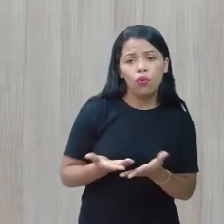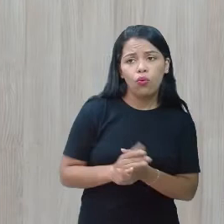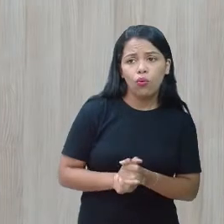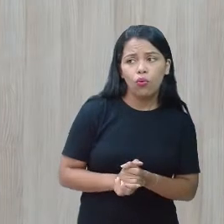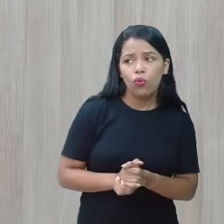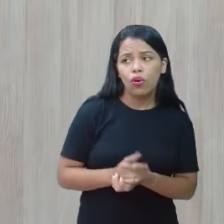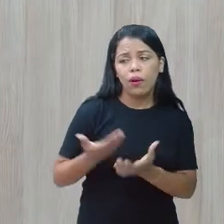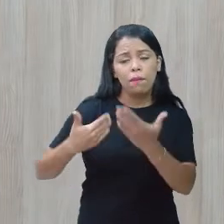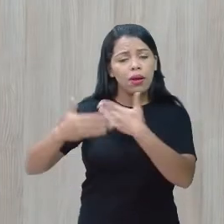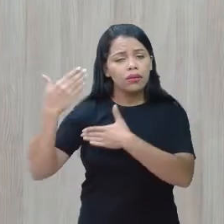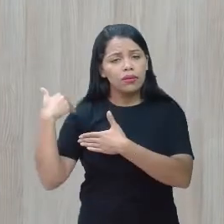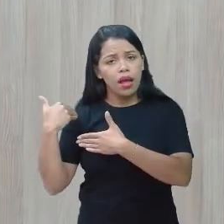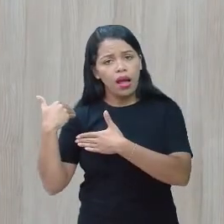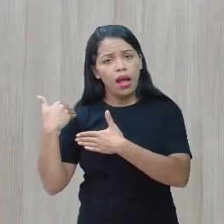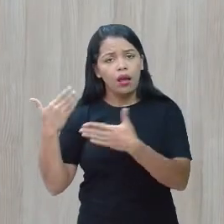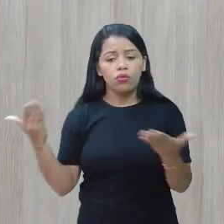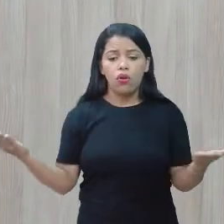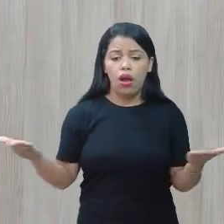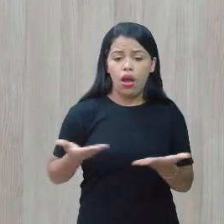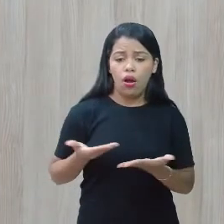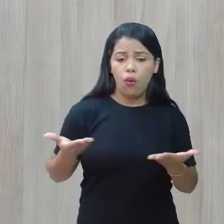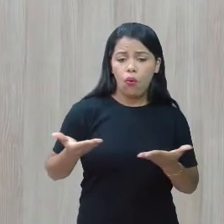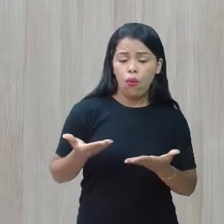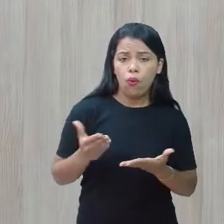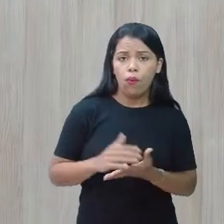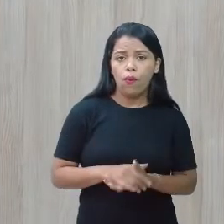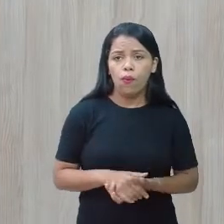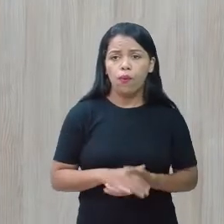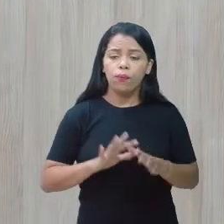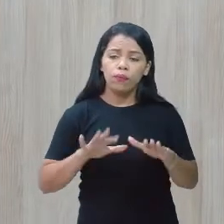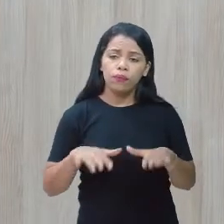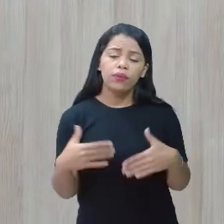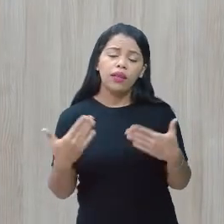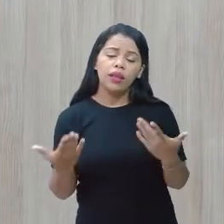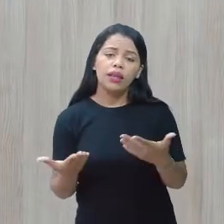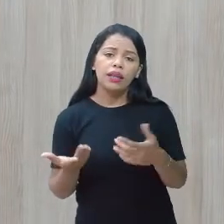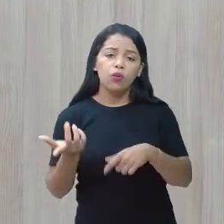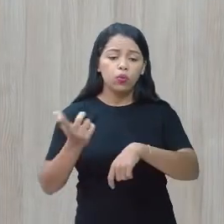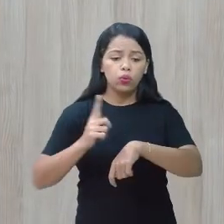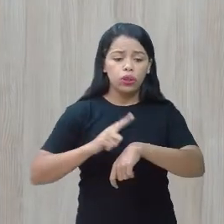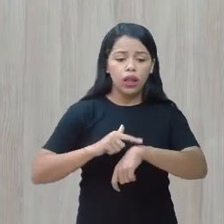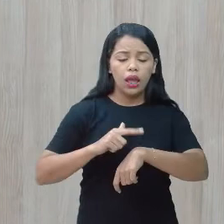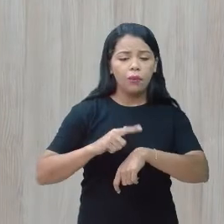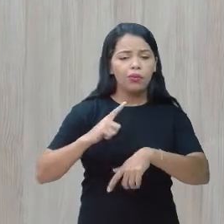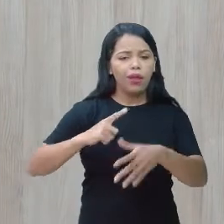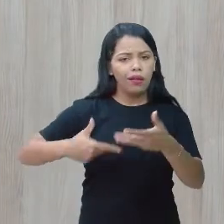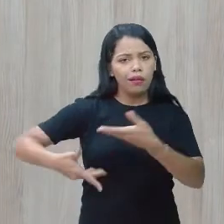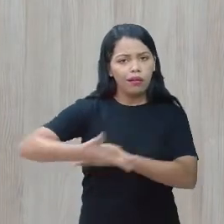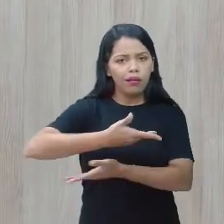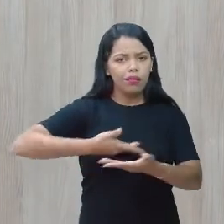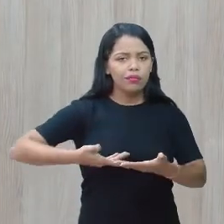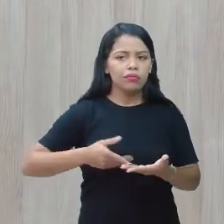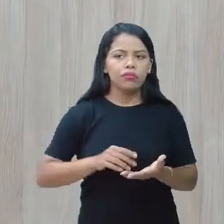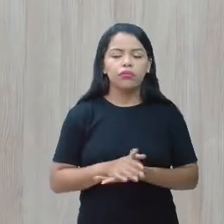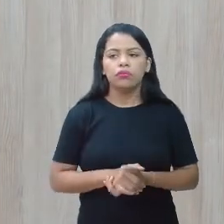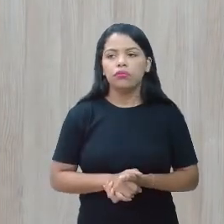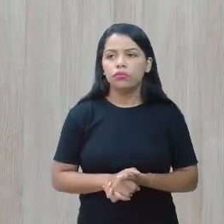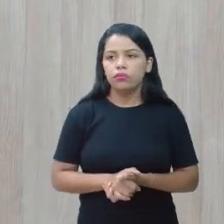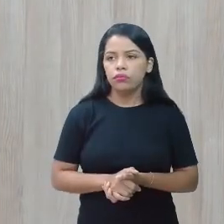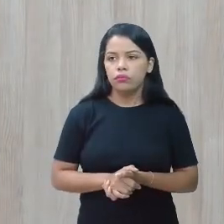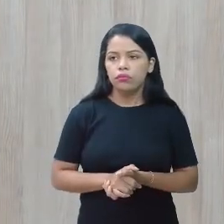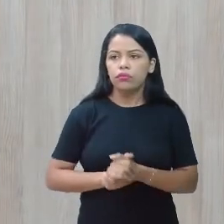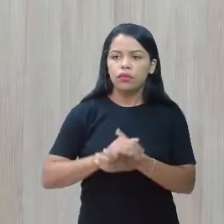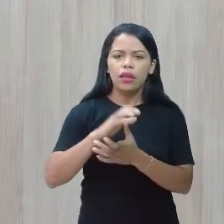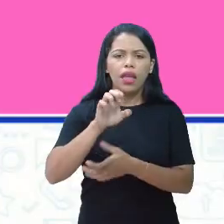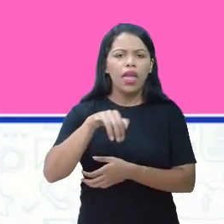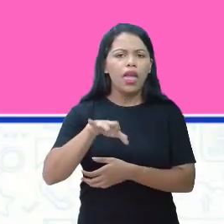O tempo é passado, é presente, não é? Então, esse tempo, não é, envolve tudo isso.